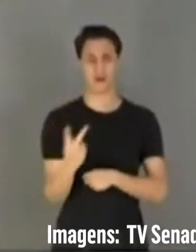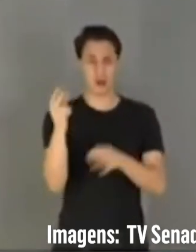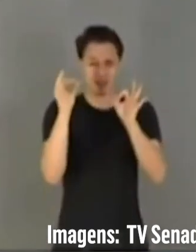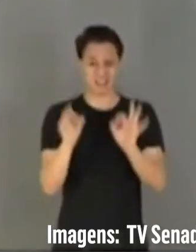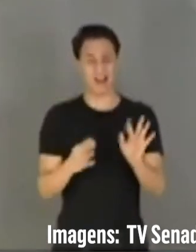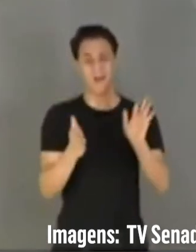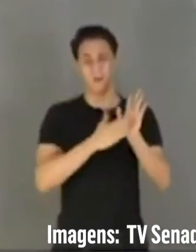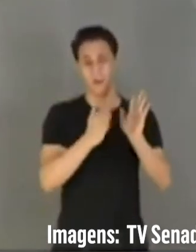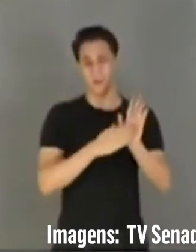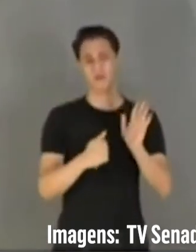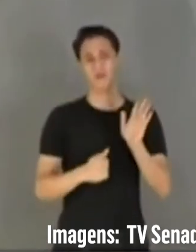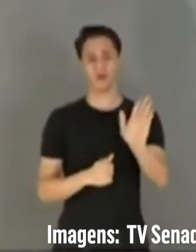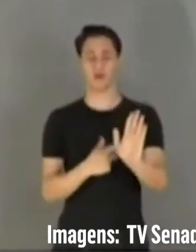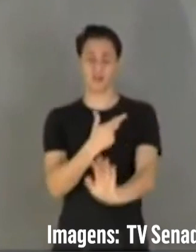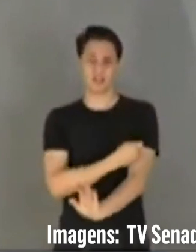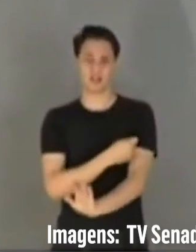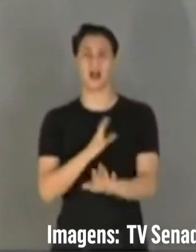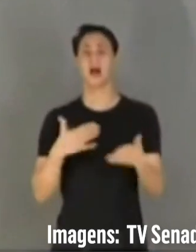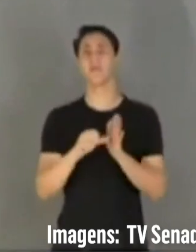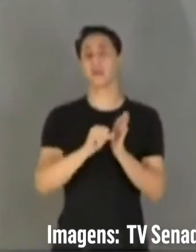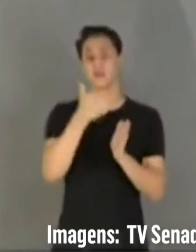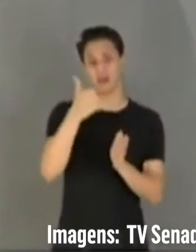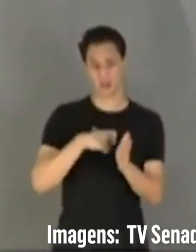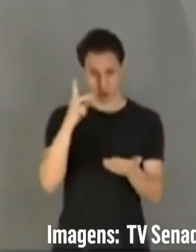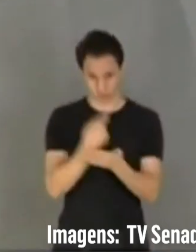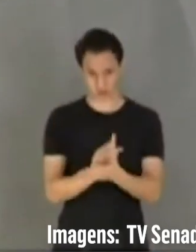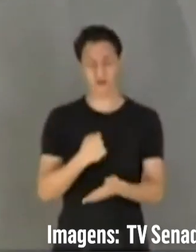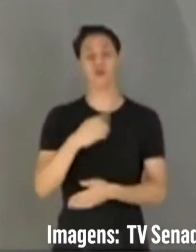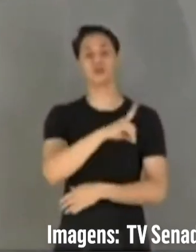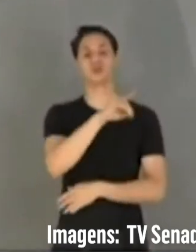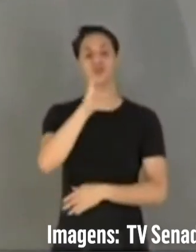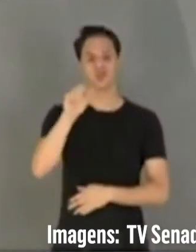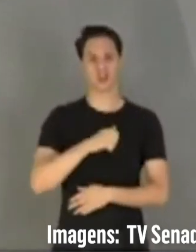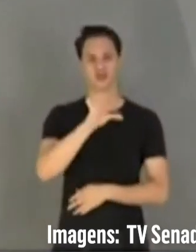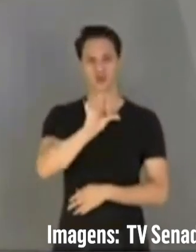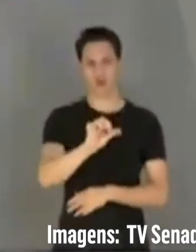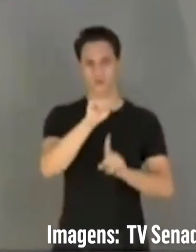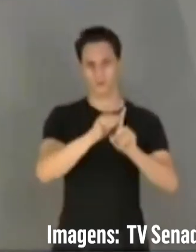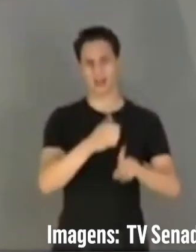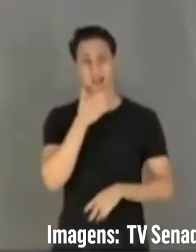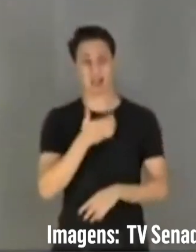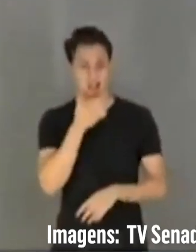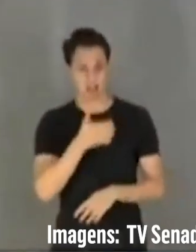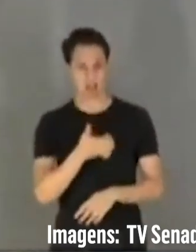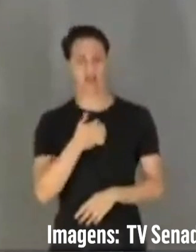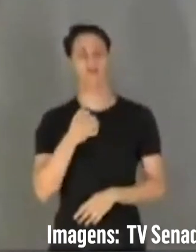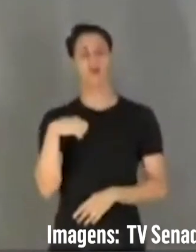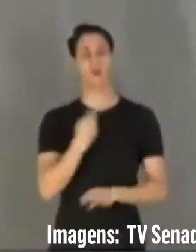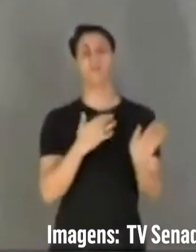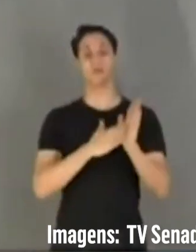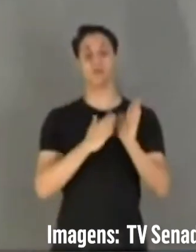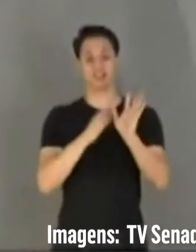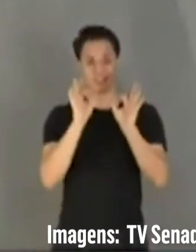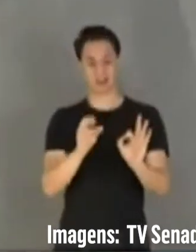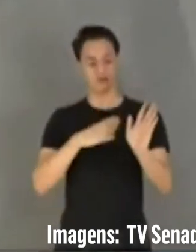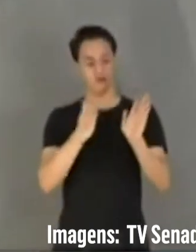uma oferta da vacina para o Brasil, foi no dia 9 de dezembro, e foi quando eles passam para a gente que o